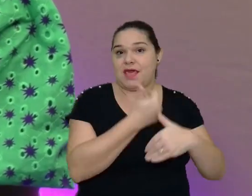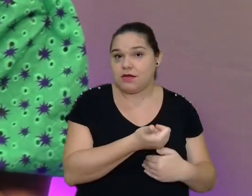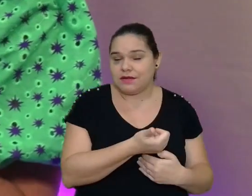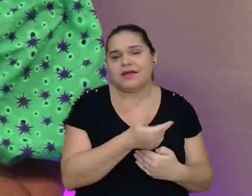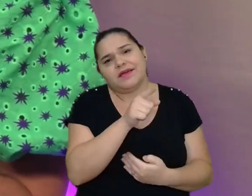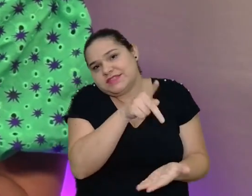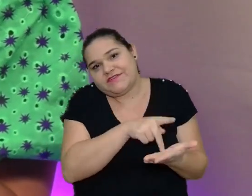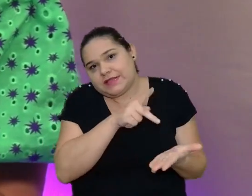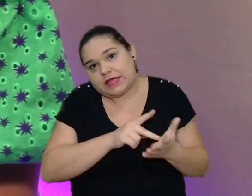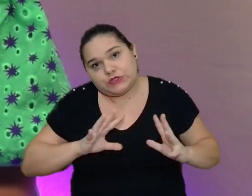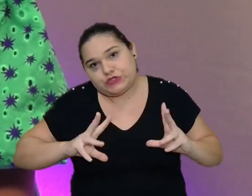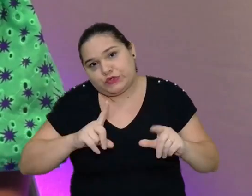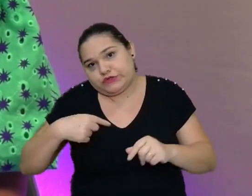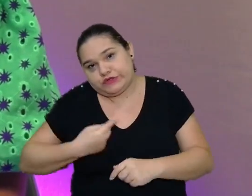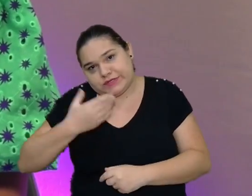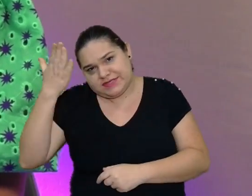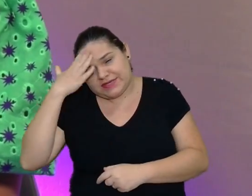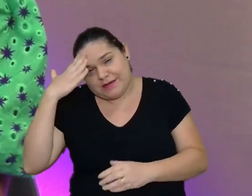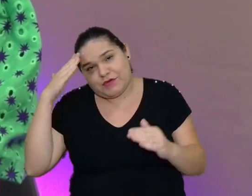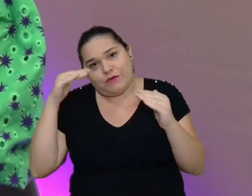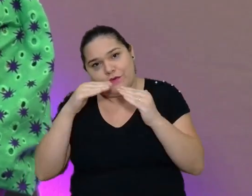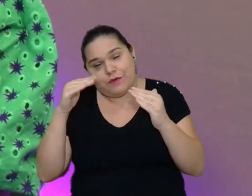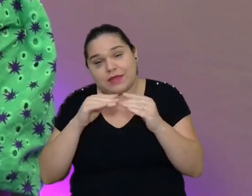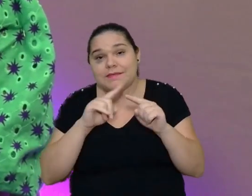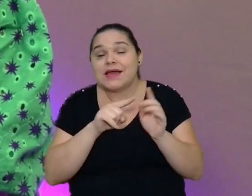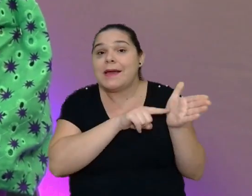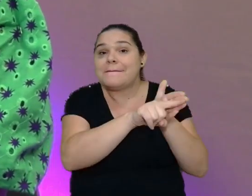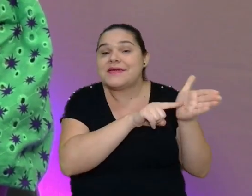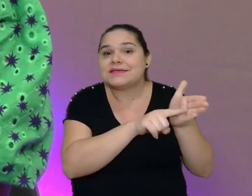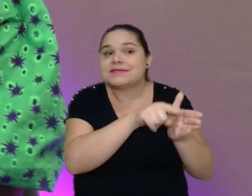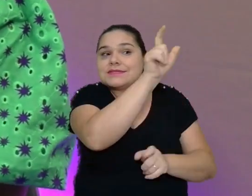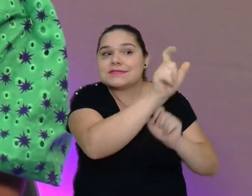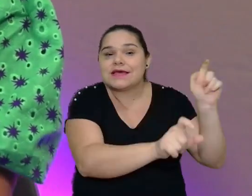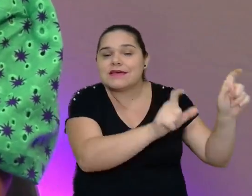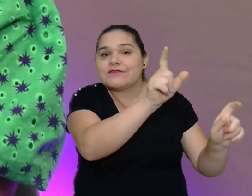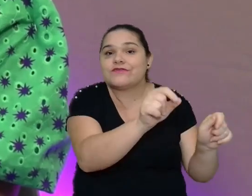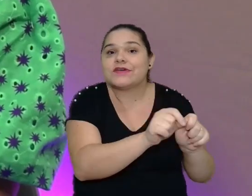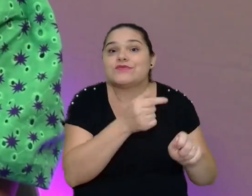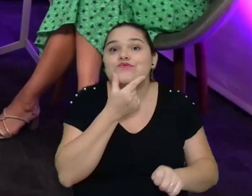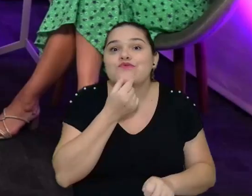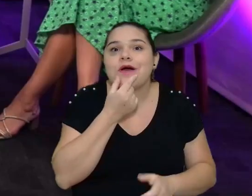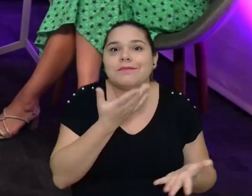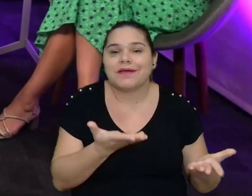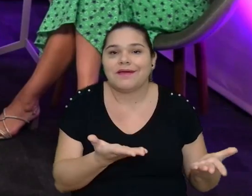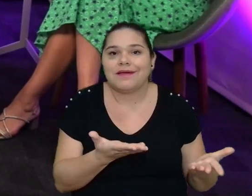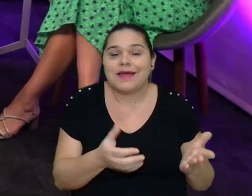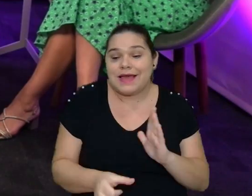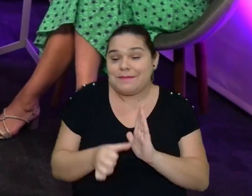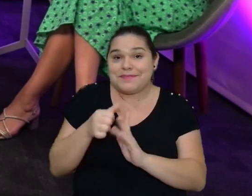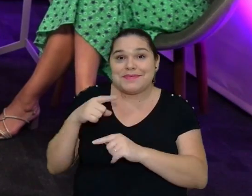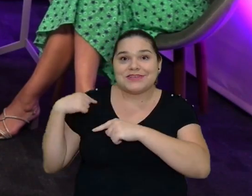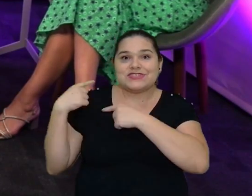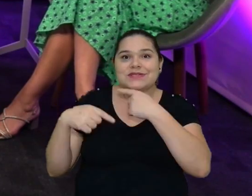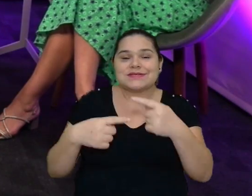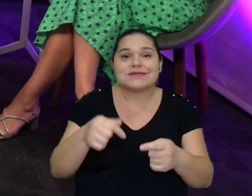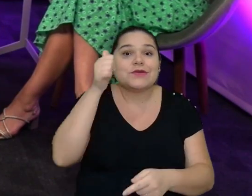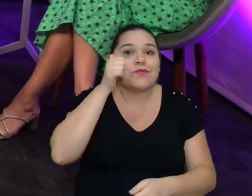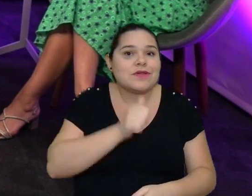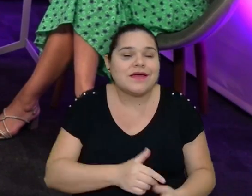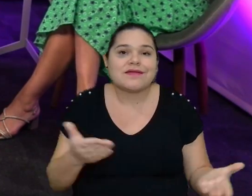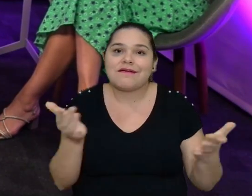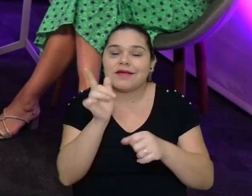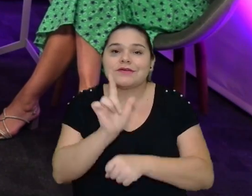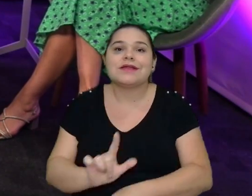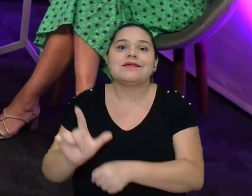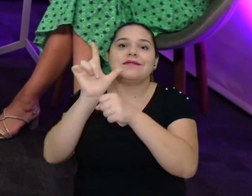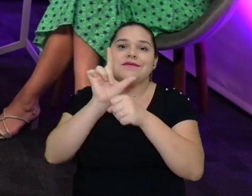todos nós concordamos, mas o grande problema é que essa pesquisa foi feita com executivos homens. E agora com essa primeira geração de mulheres chegando nesse cargo, que ainda não é